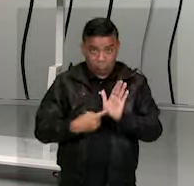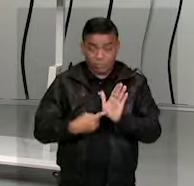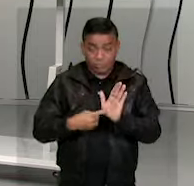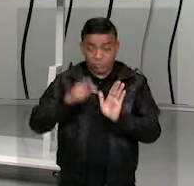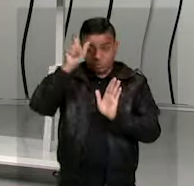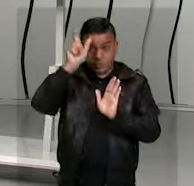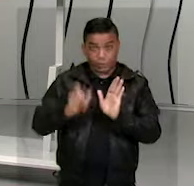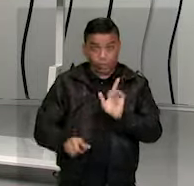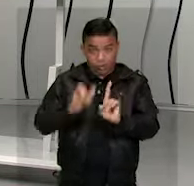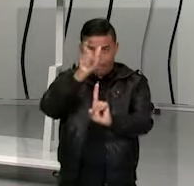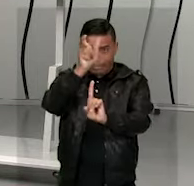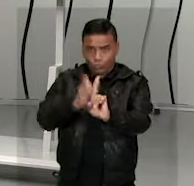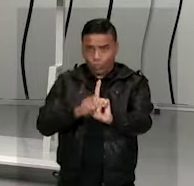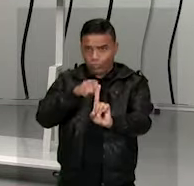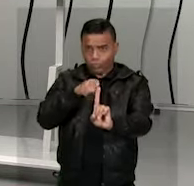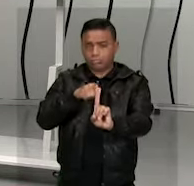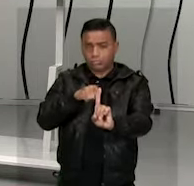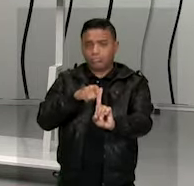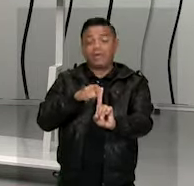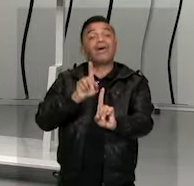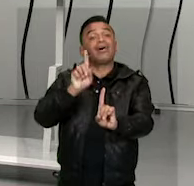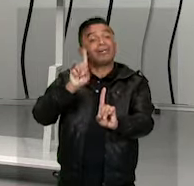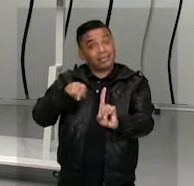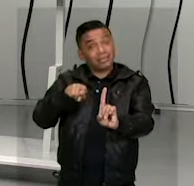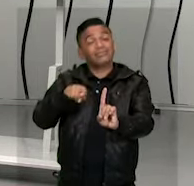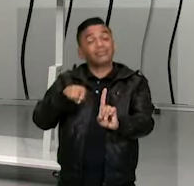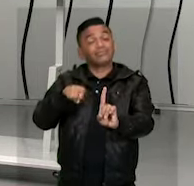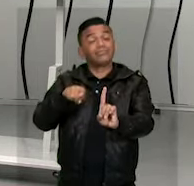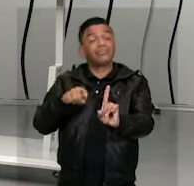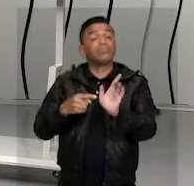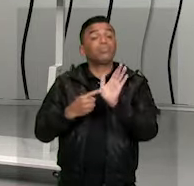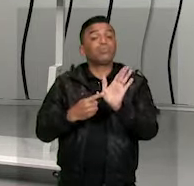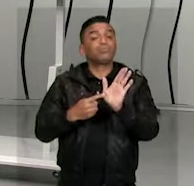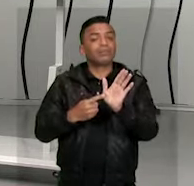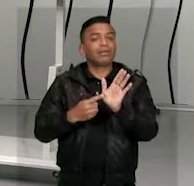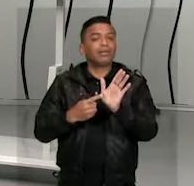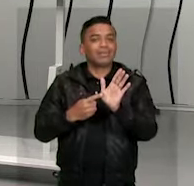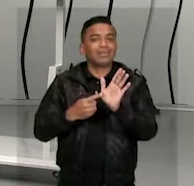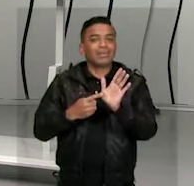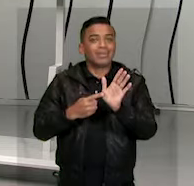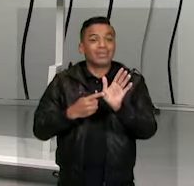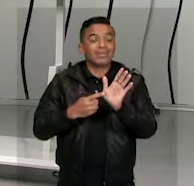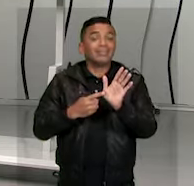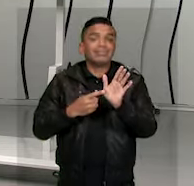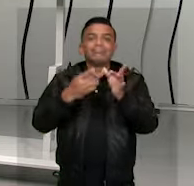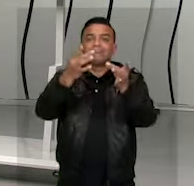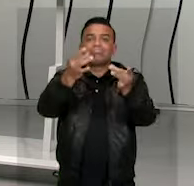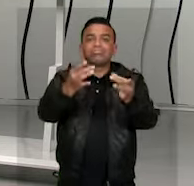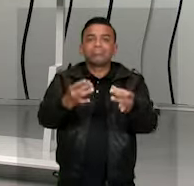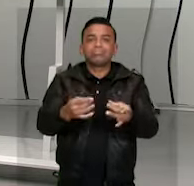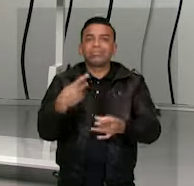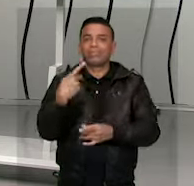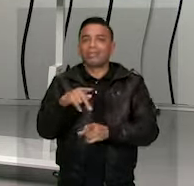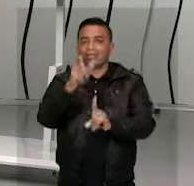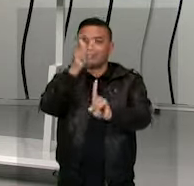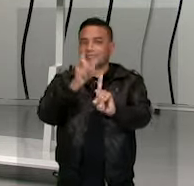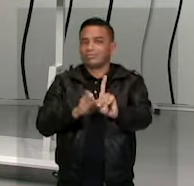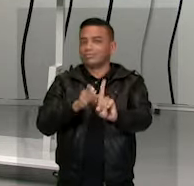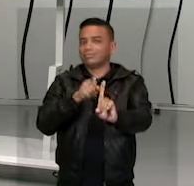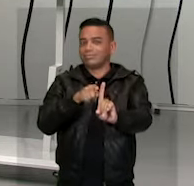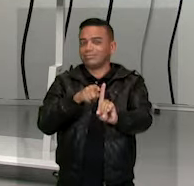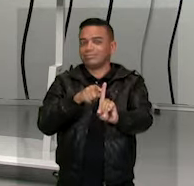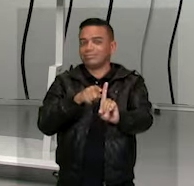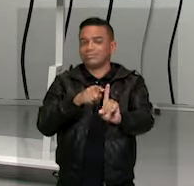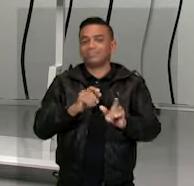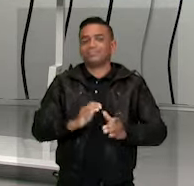falado, aí eles vão colocar ele com uma definição, né?